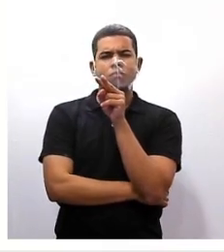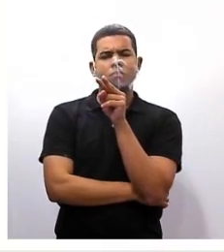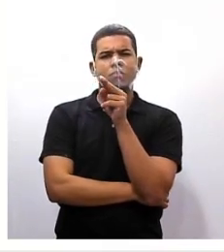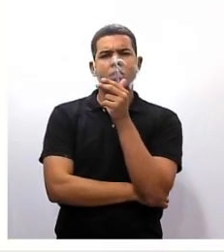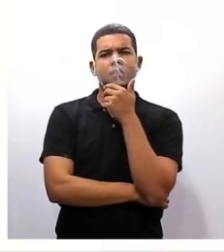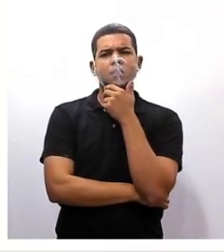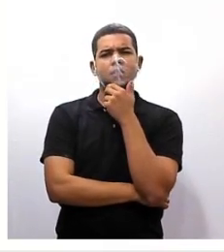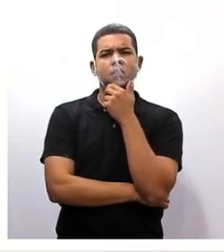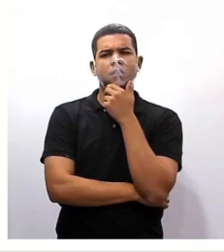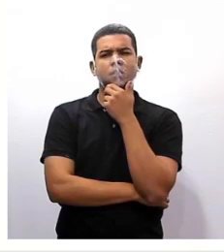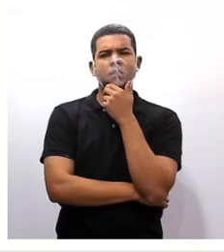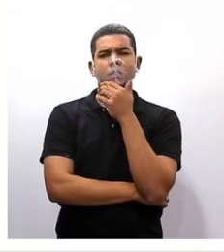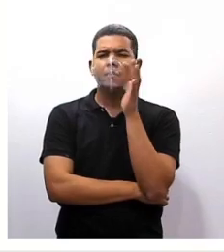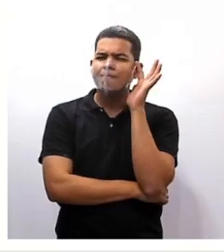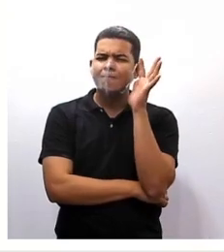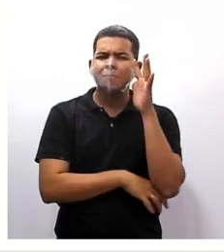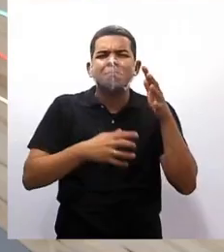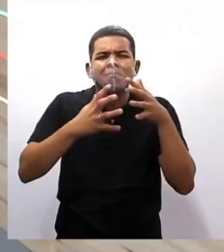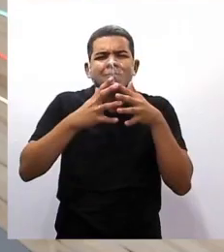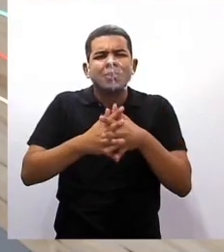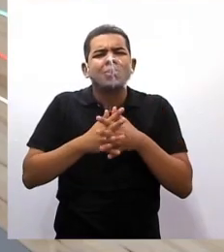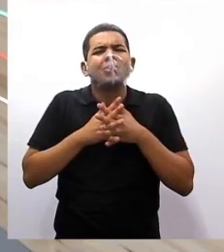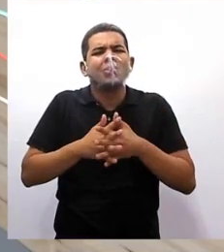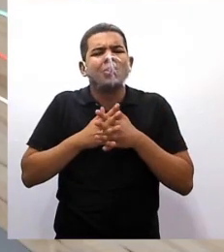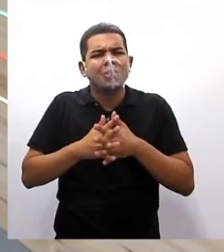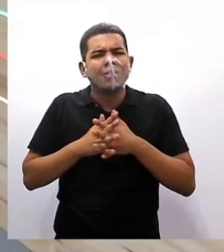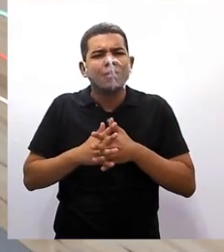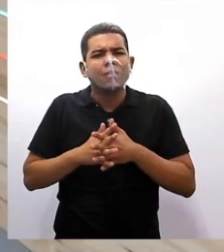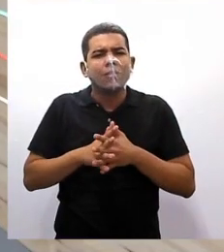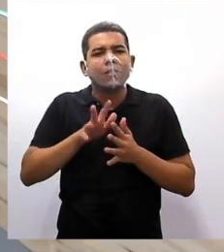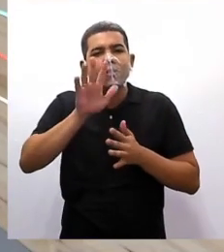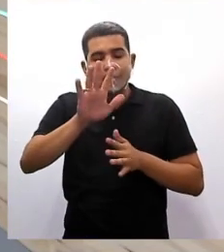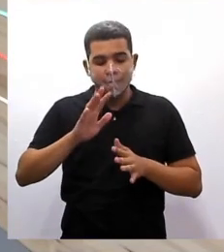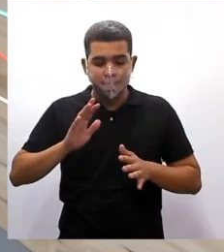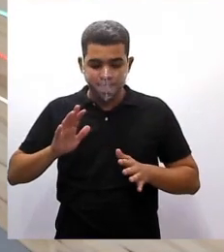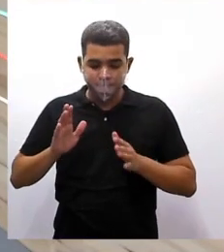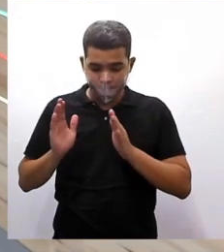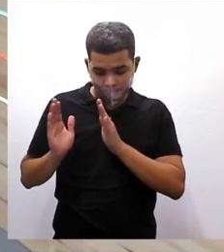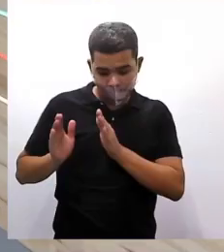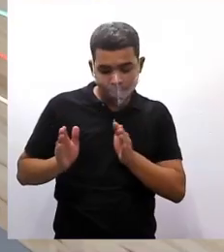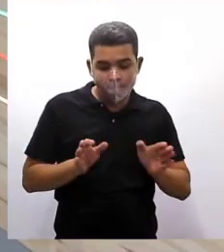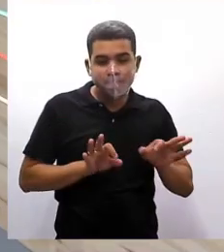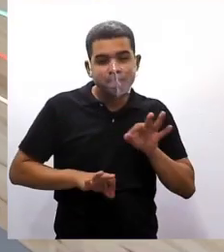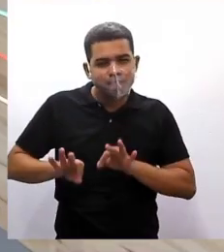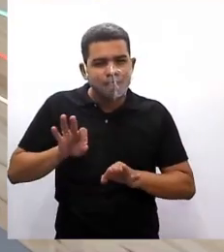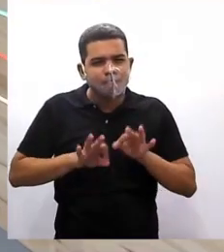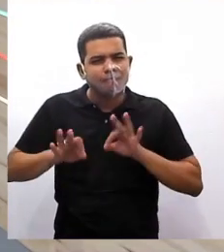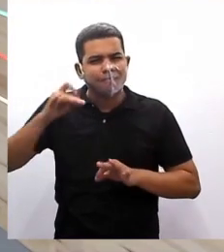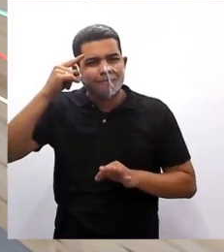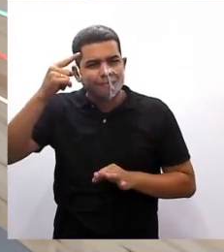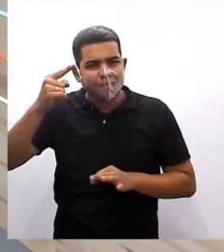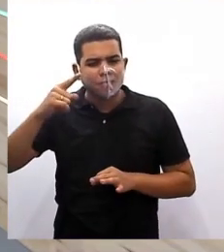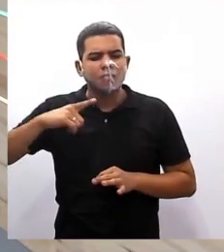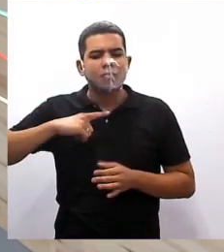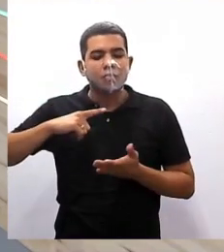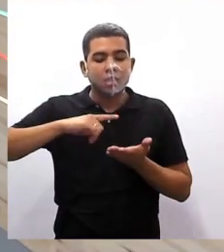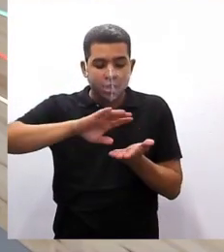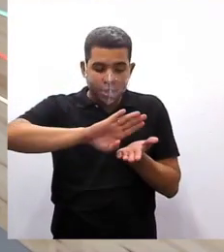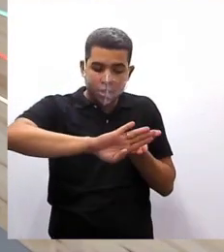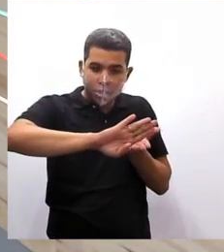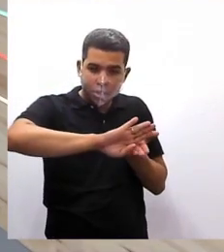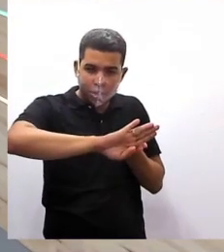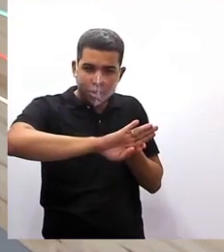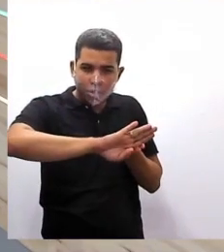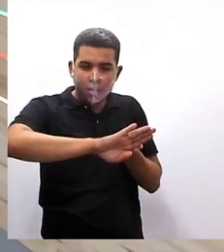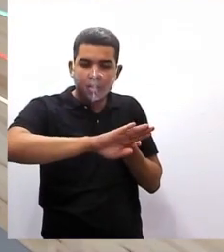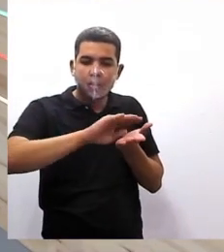E fica meio confuso. Mas tente organizar a ideia. Ele tem um saldo e vai